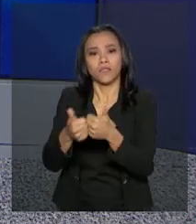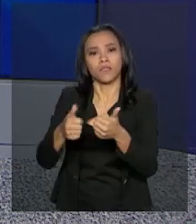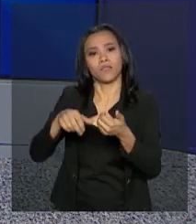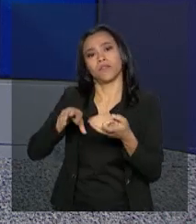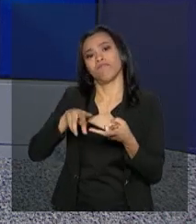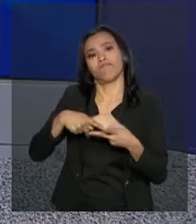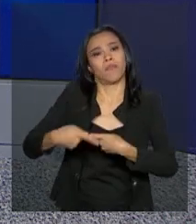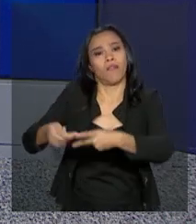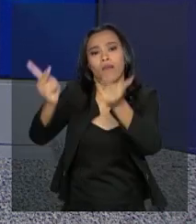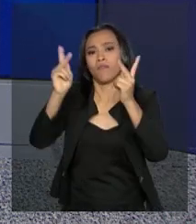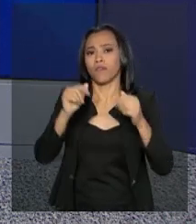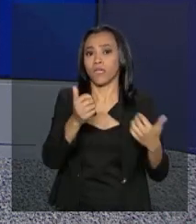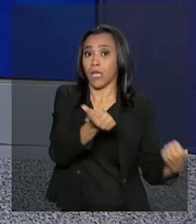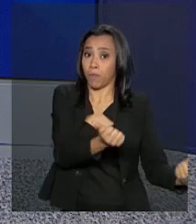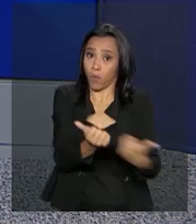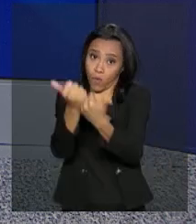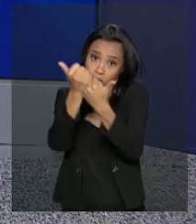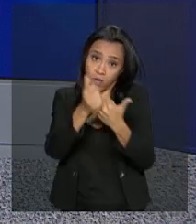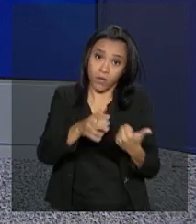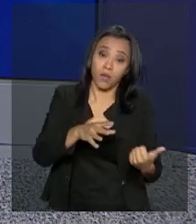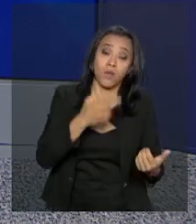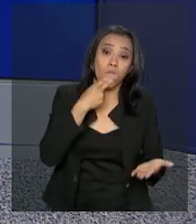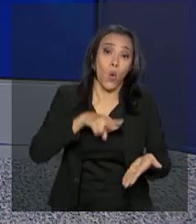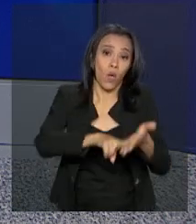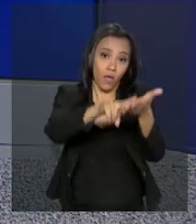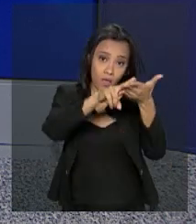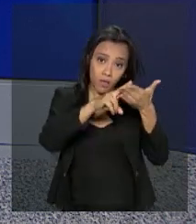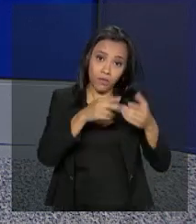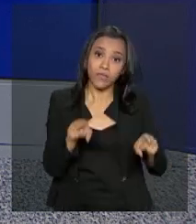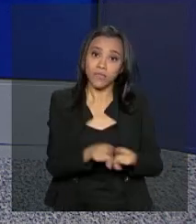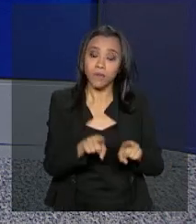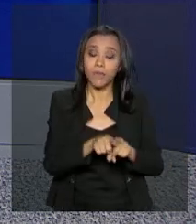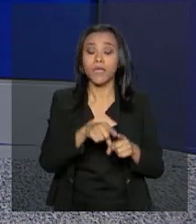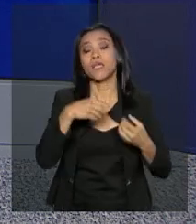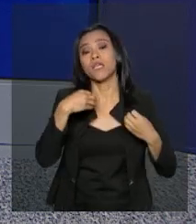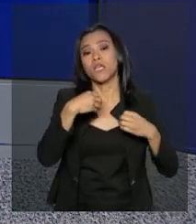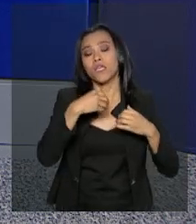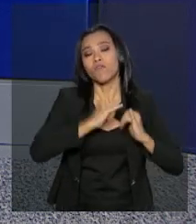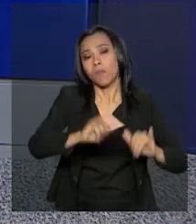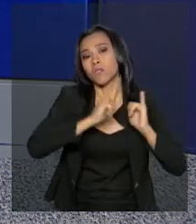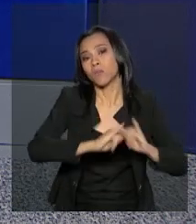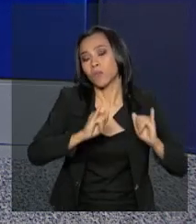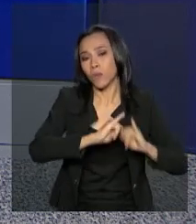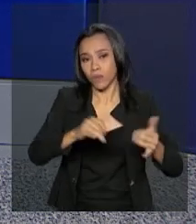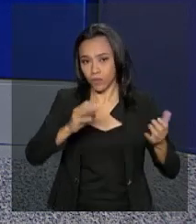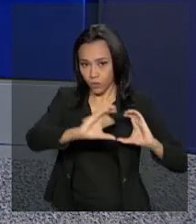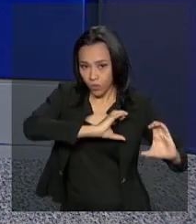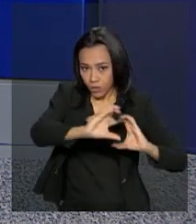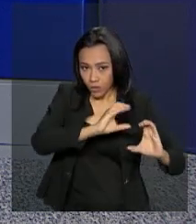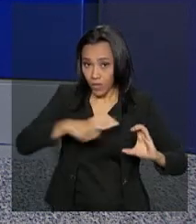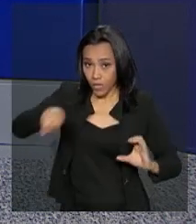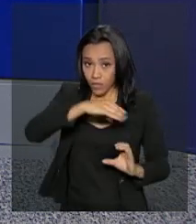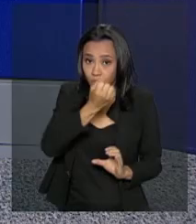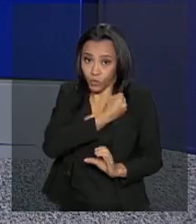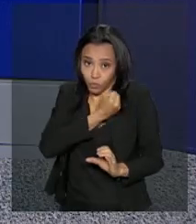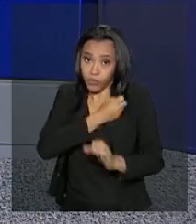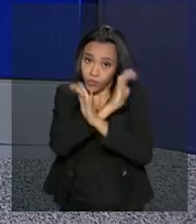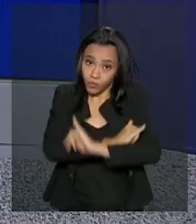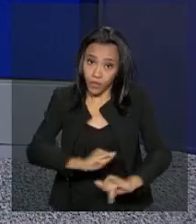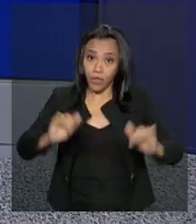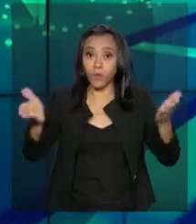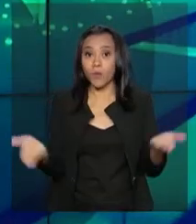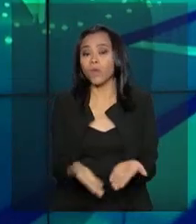auxiliares aos transportes e correio e os serviços de informação e comunicação os números foram divulgados hoje pelo